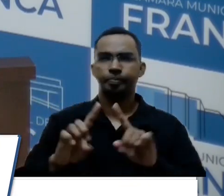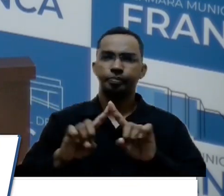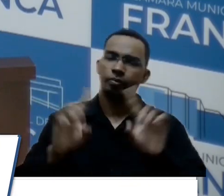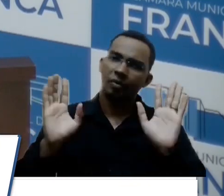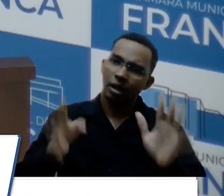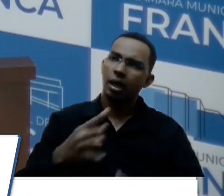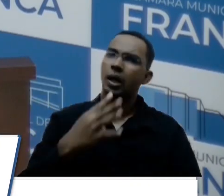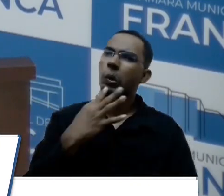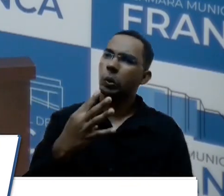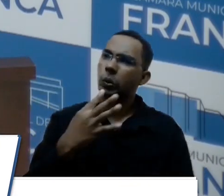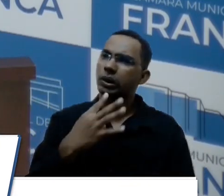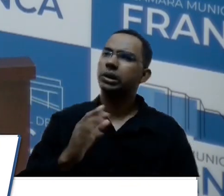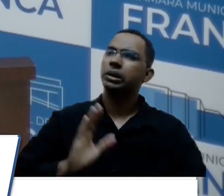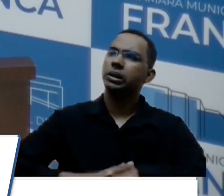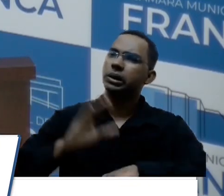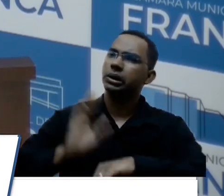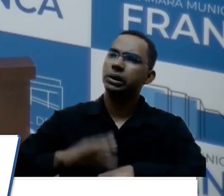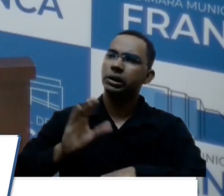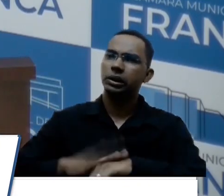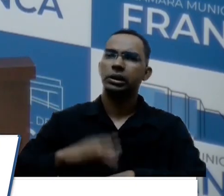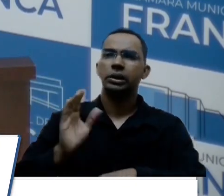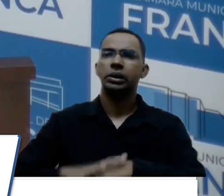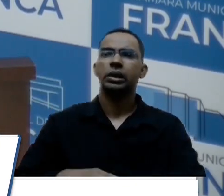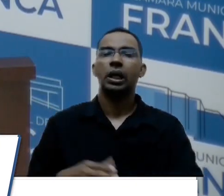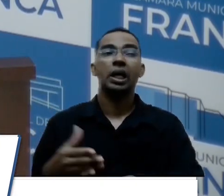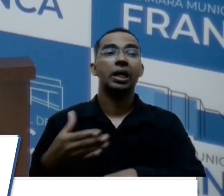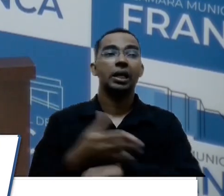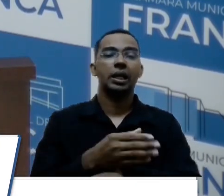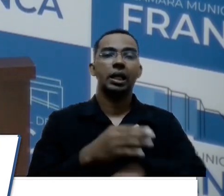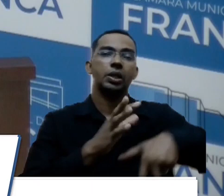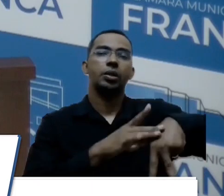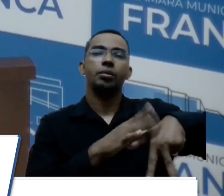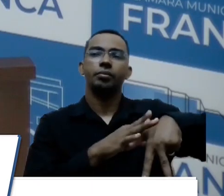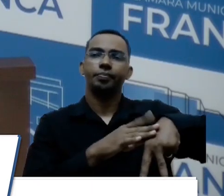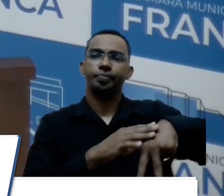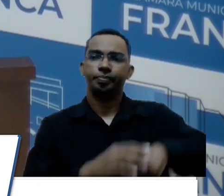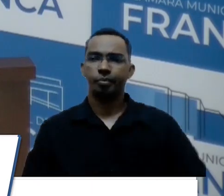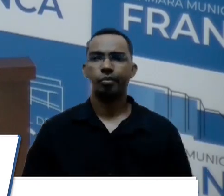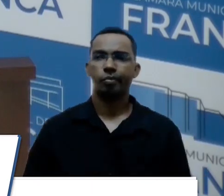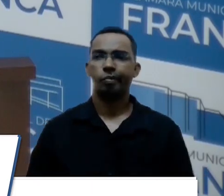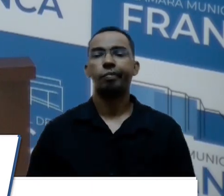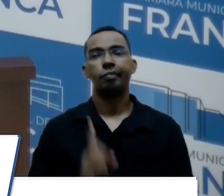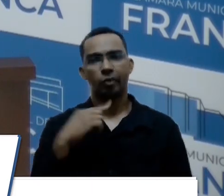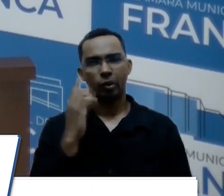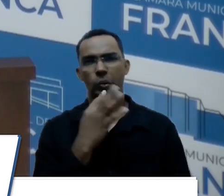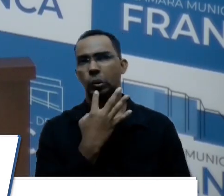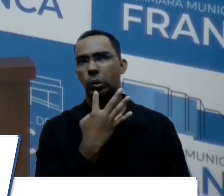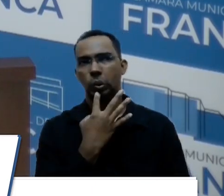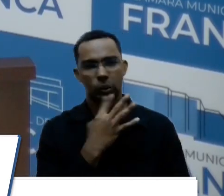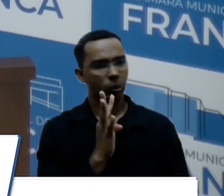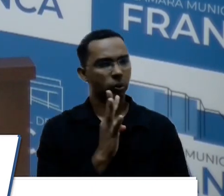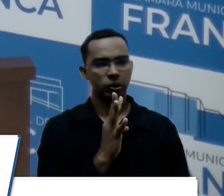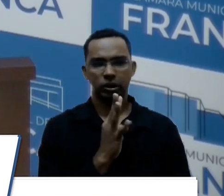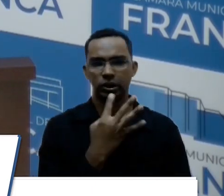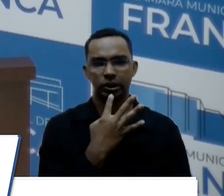a situação de como deve ser a entrada do paciente. Nós desconhecemos